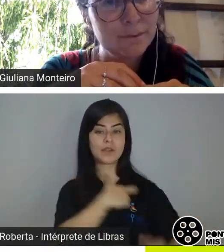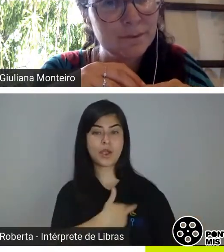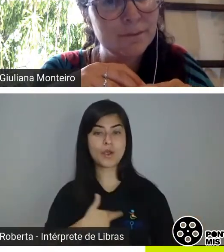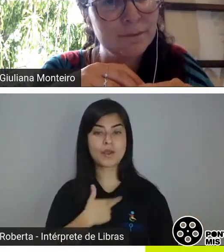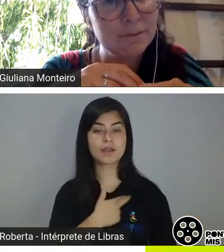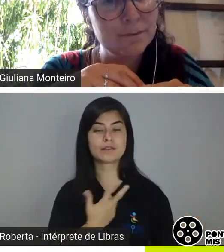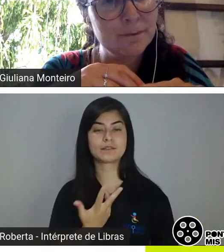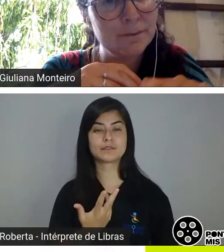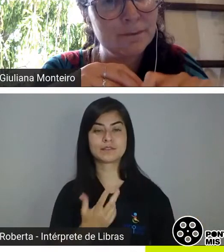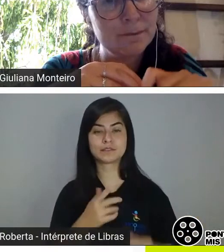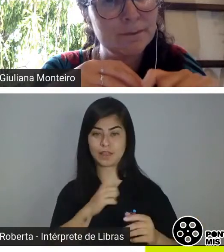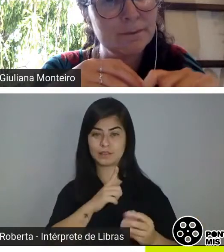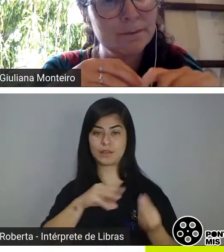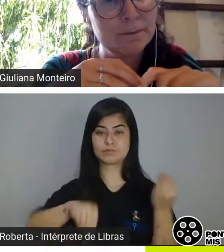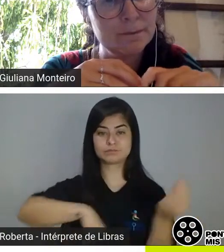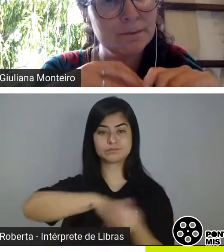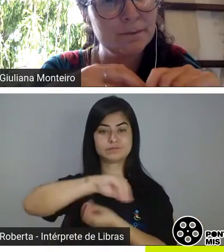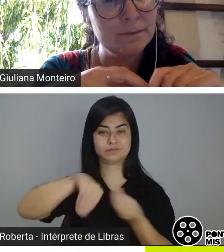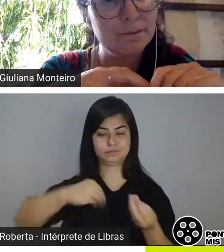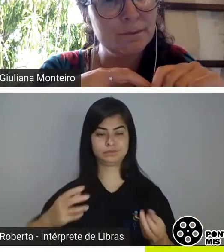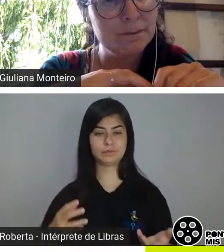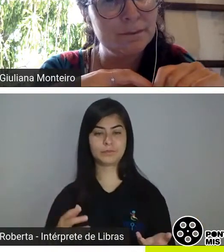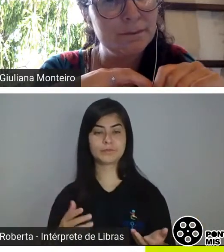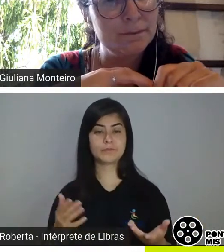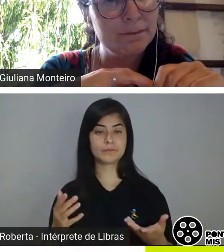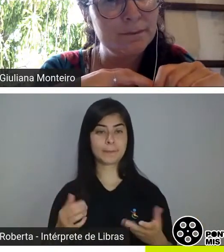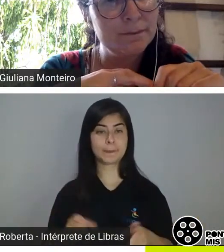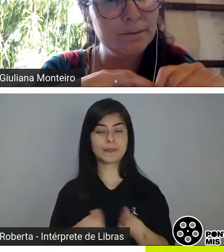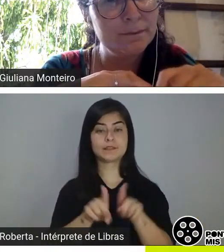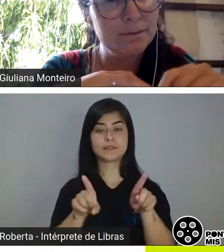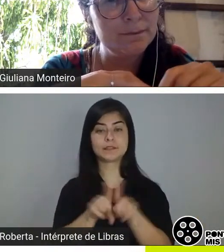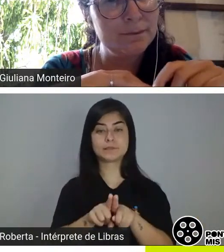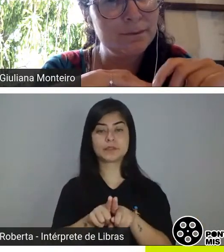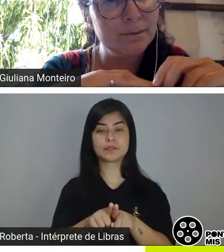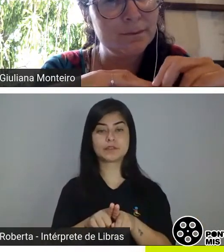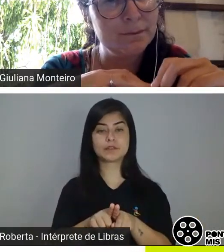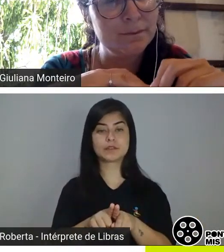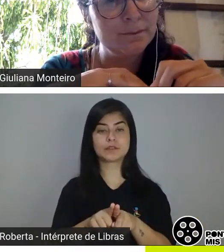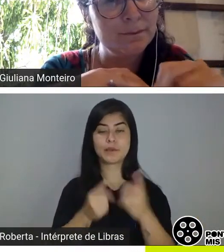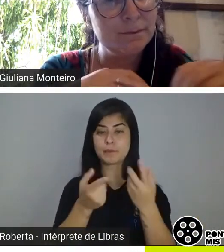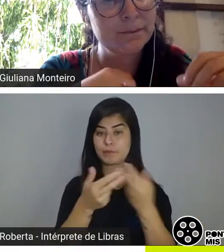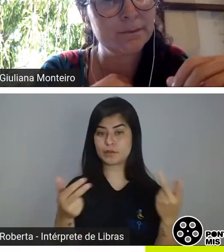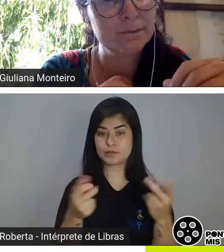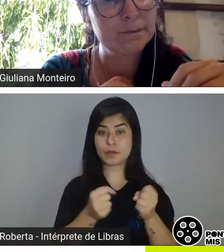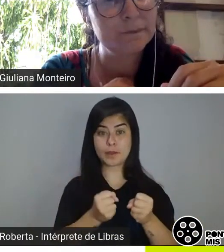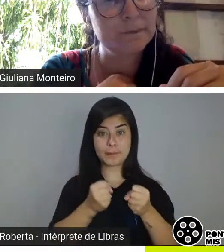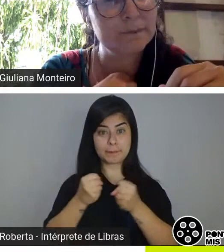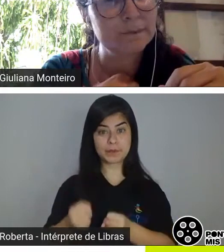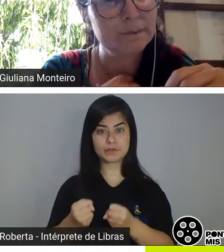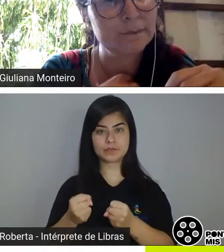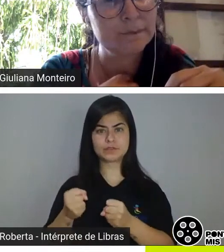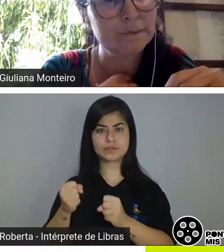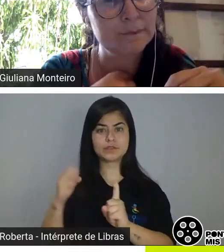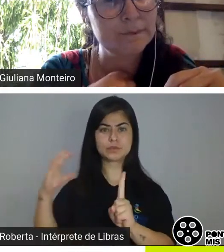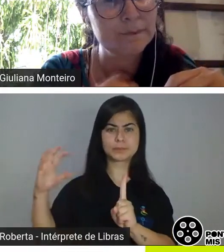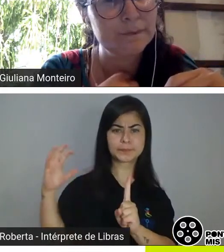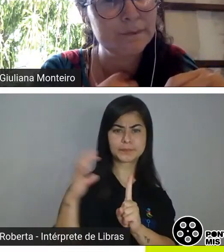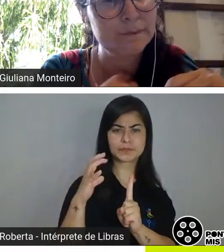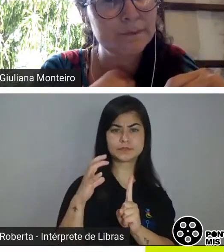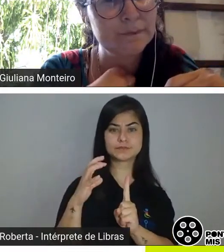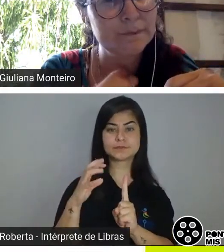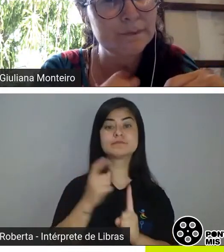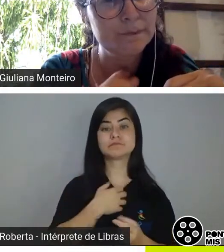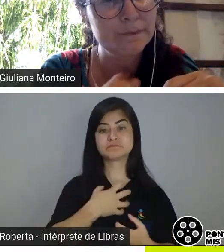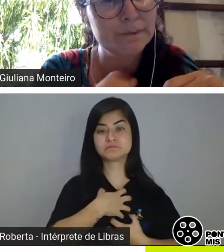né? Então tu mistura as duas coisas. E o poder de uma coisa como esta, o Sopressão, isso eu me